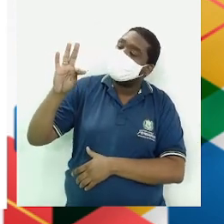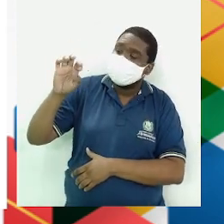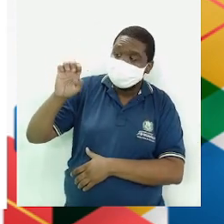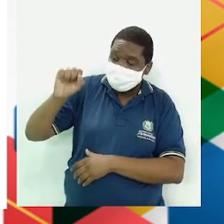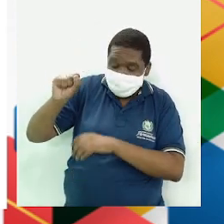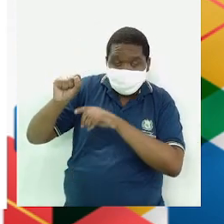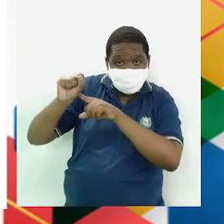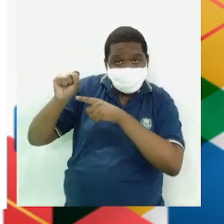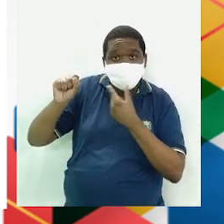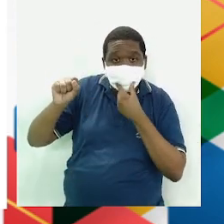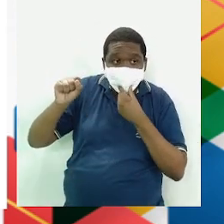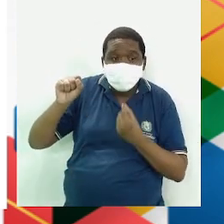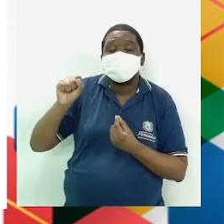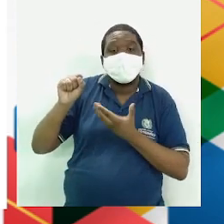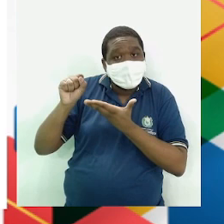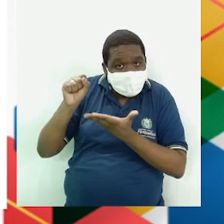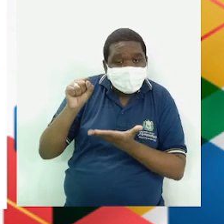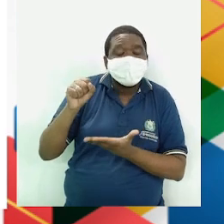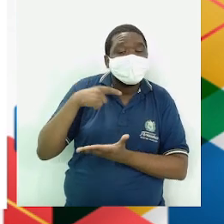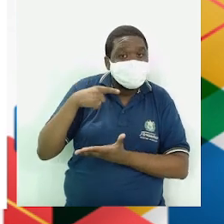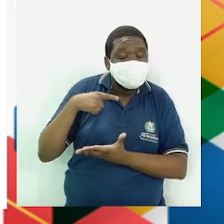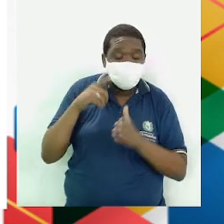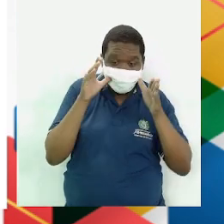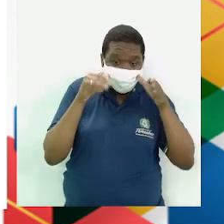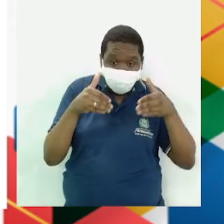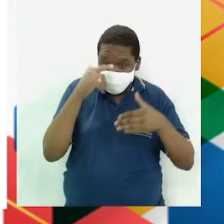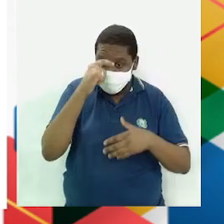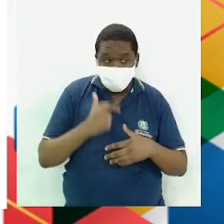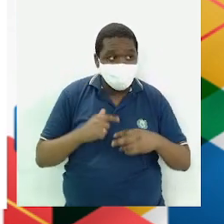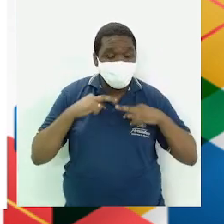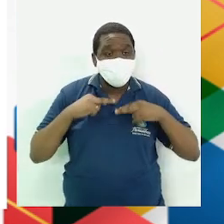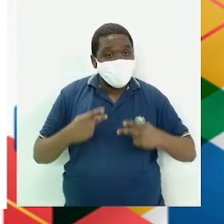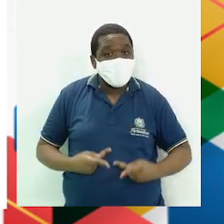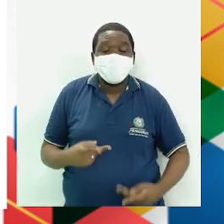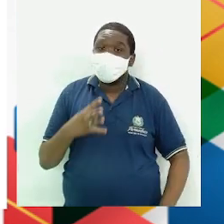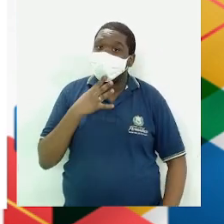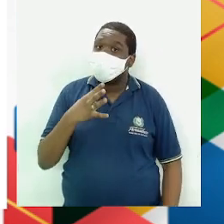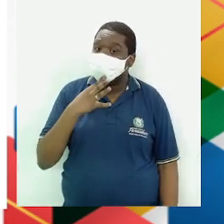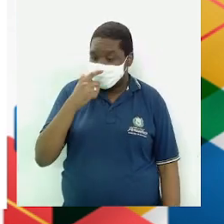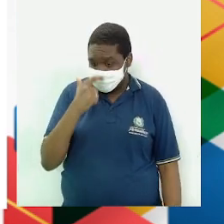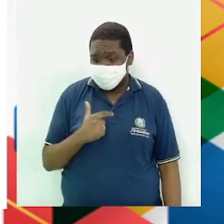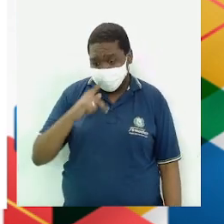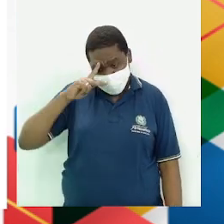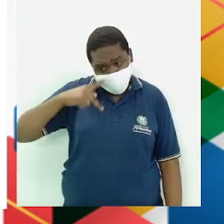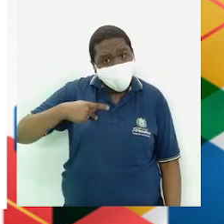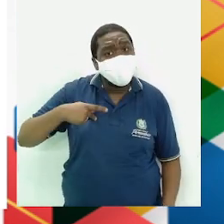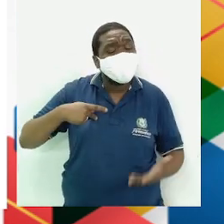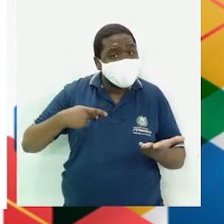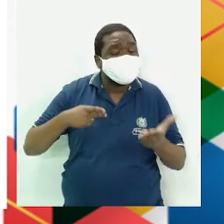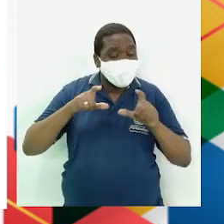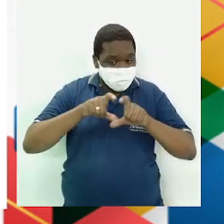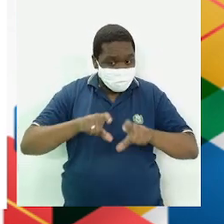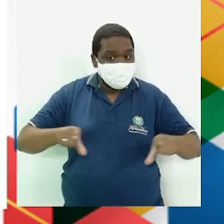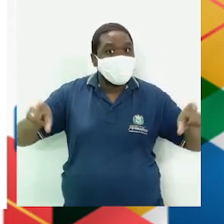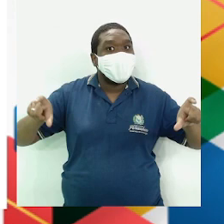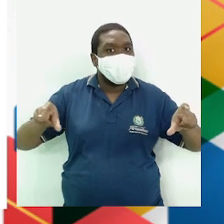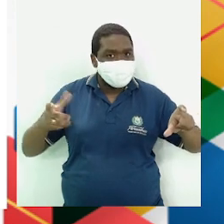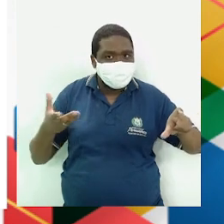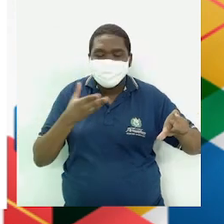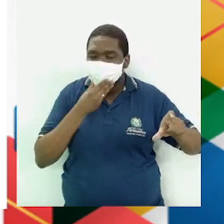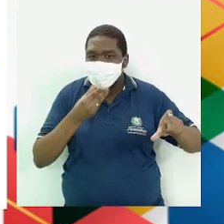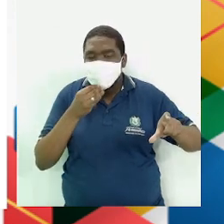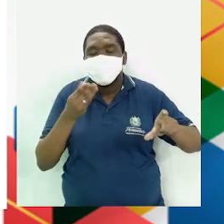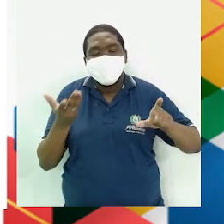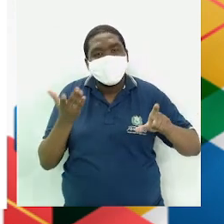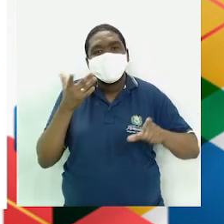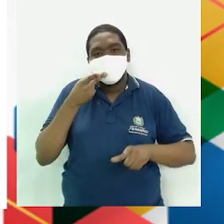mais voltada para o ser humano. Conheça a si mesmo. É uma famosa frase de Sócrates. Você vai ter que